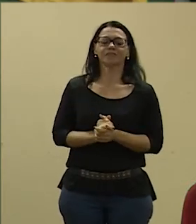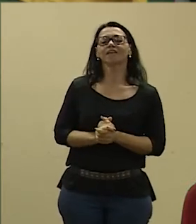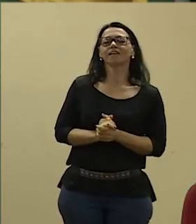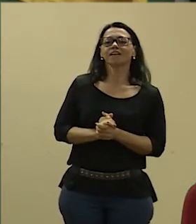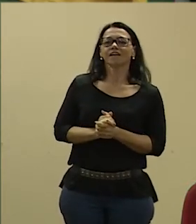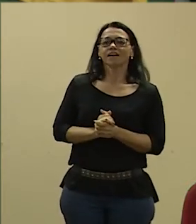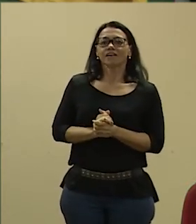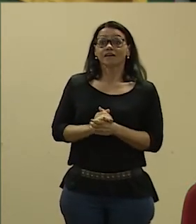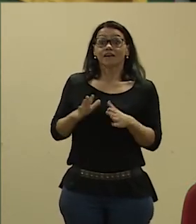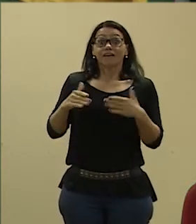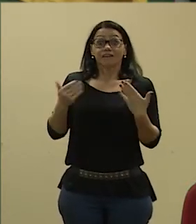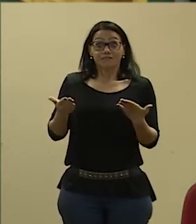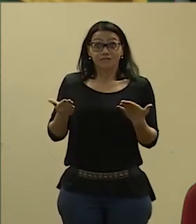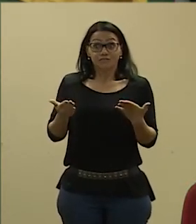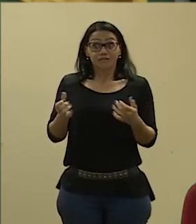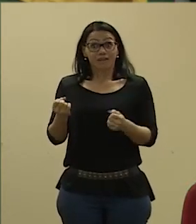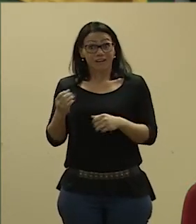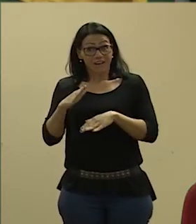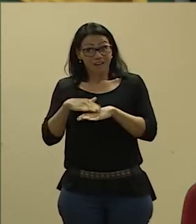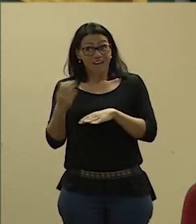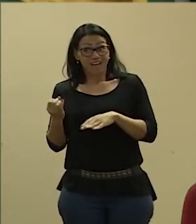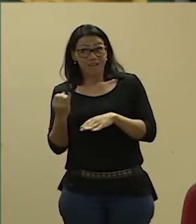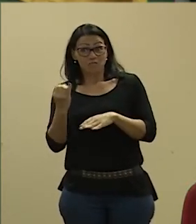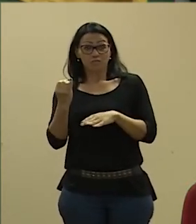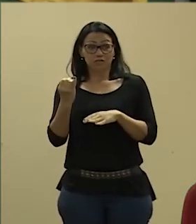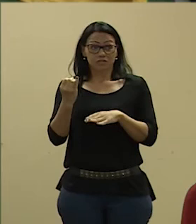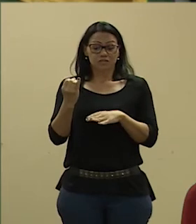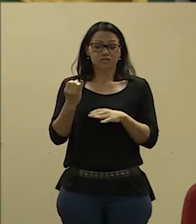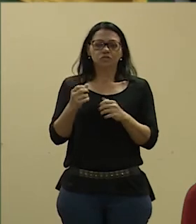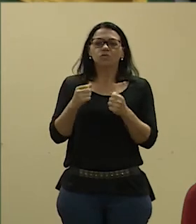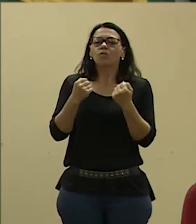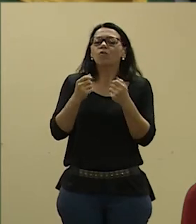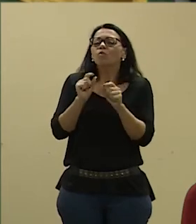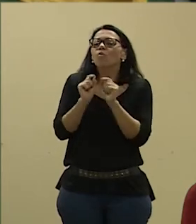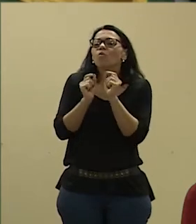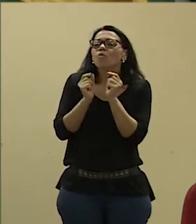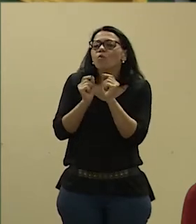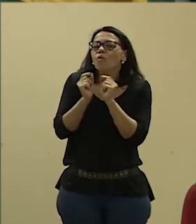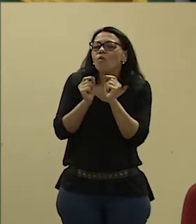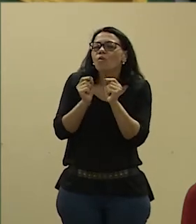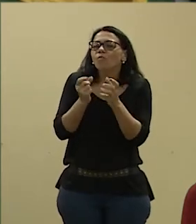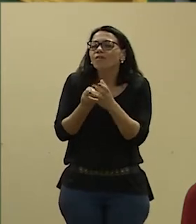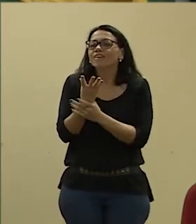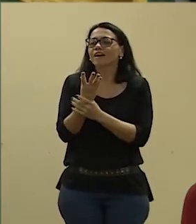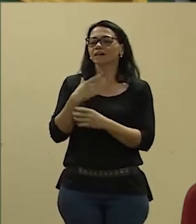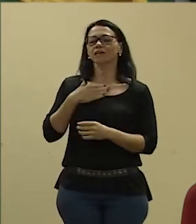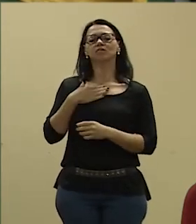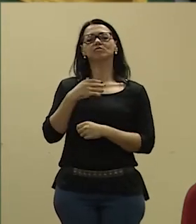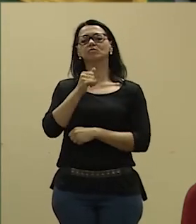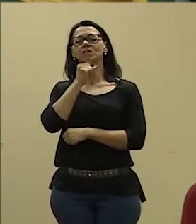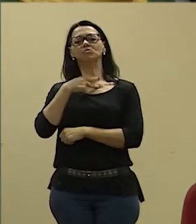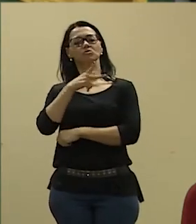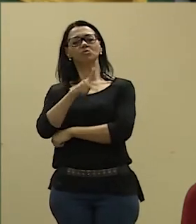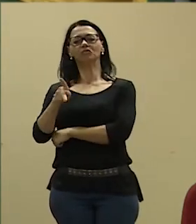e aí né a que a gente pode fazer então ah eu sou um professor gostei dessas